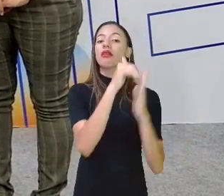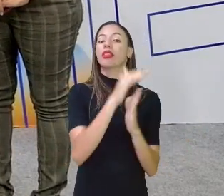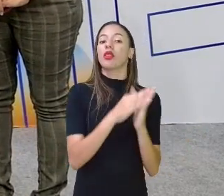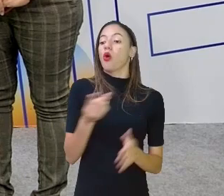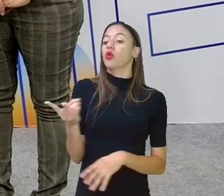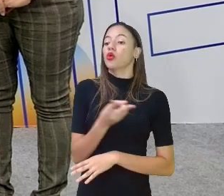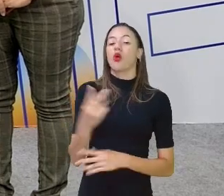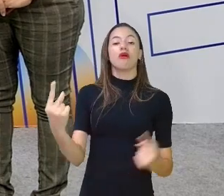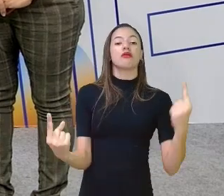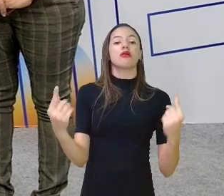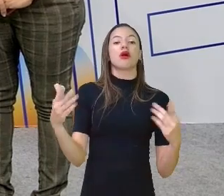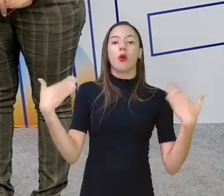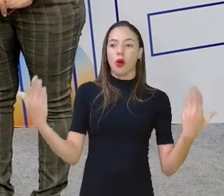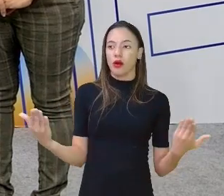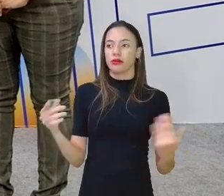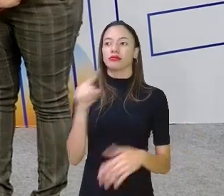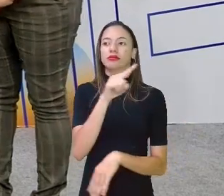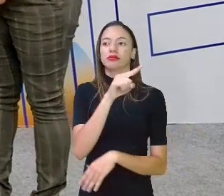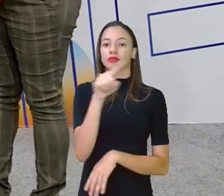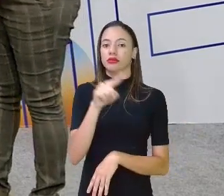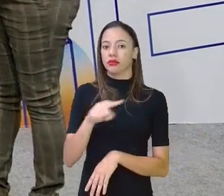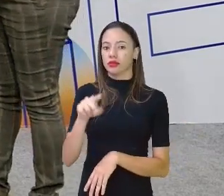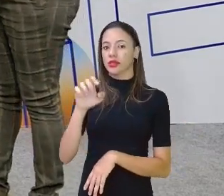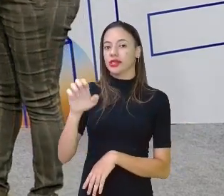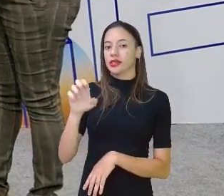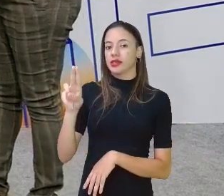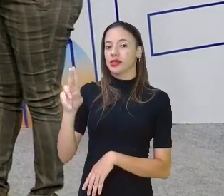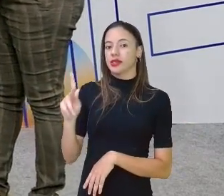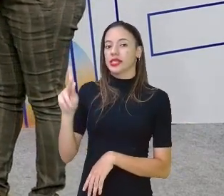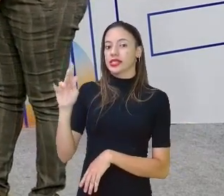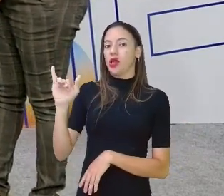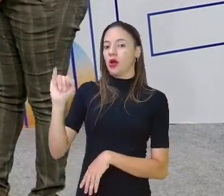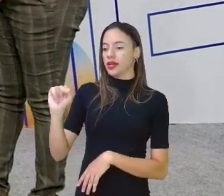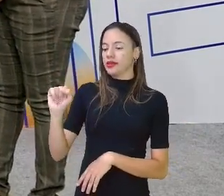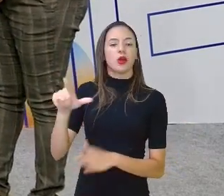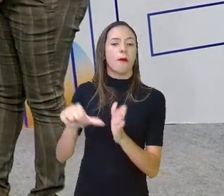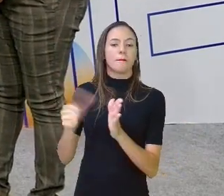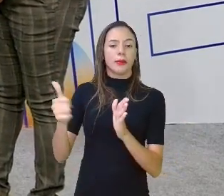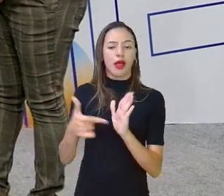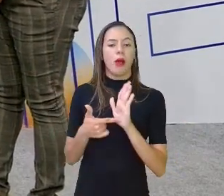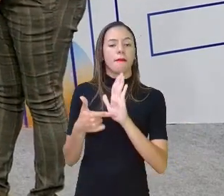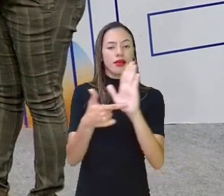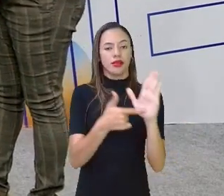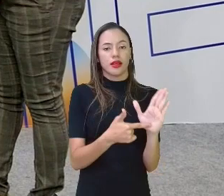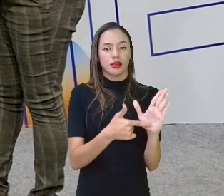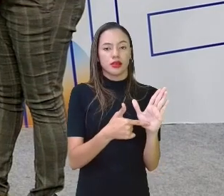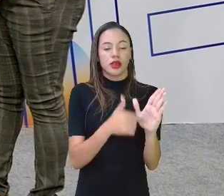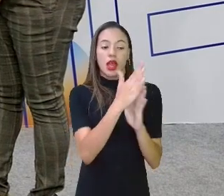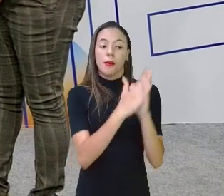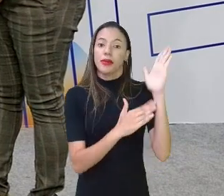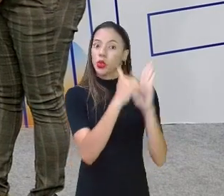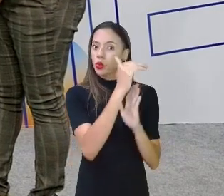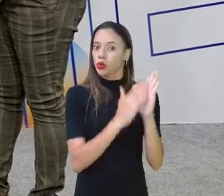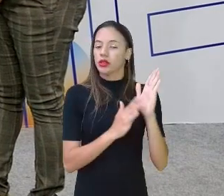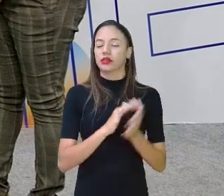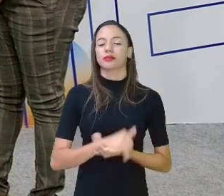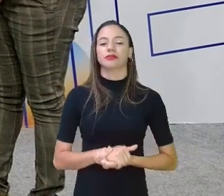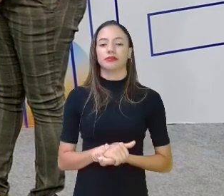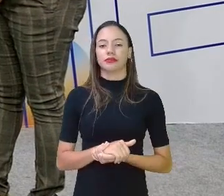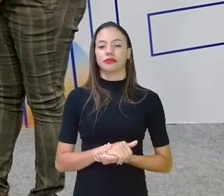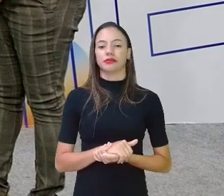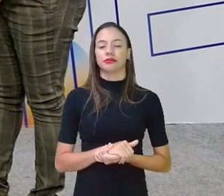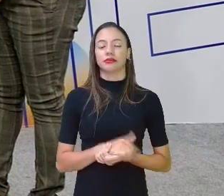E Zeuxis, ele fez o quadro dele. Foi o primeiro. E ele foi apresentar. E ele apresentou